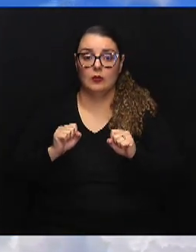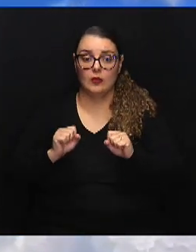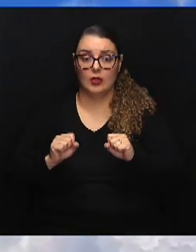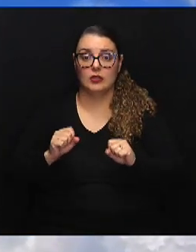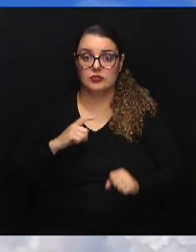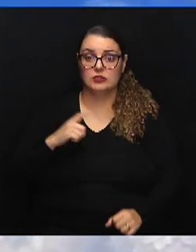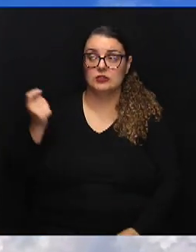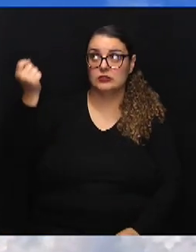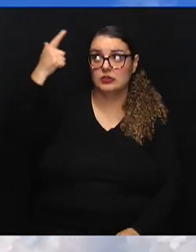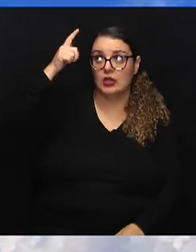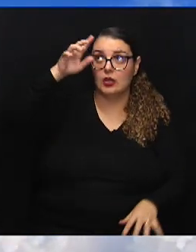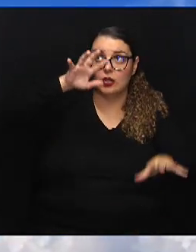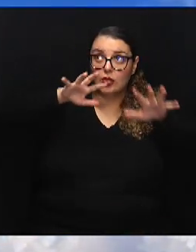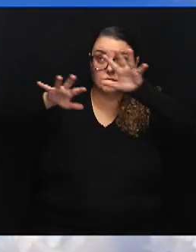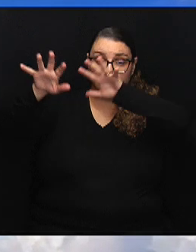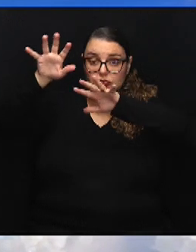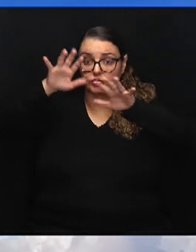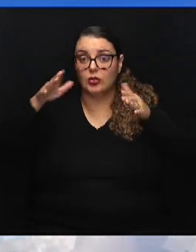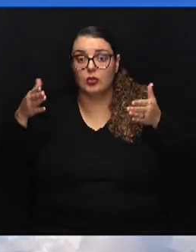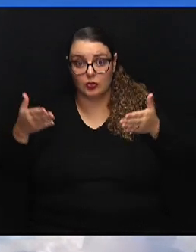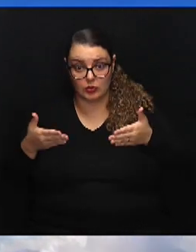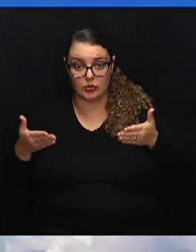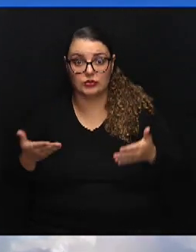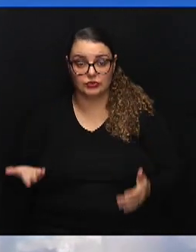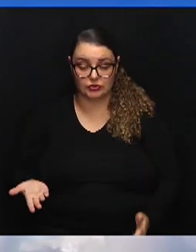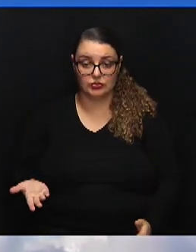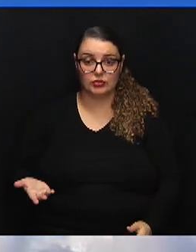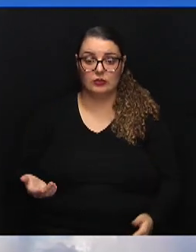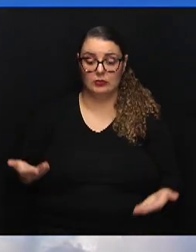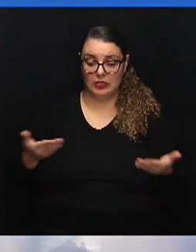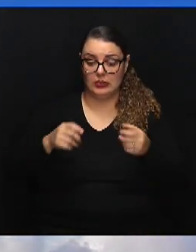sol entre nuvens hoje, né? Então, mas agora de